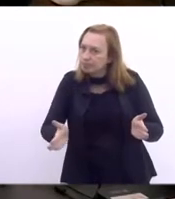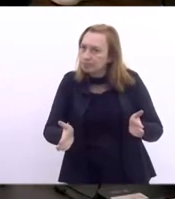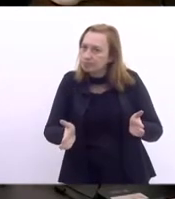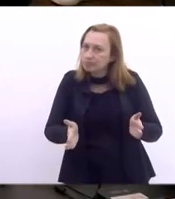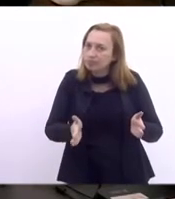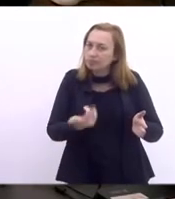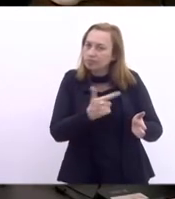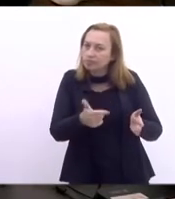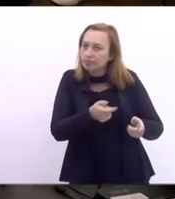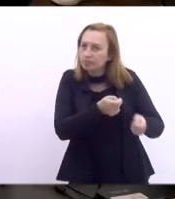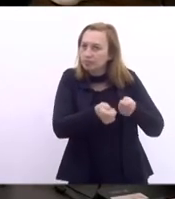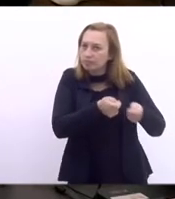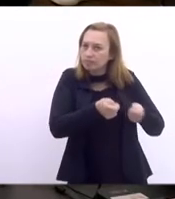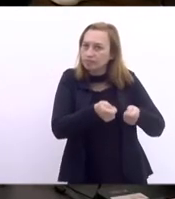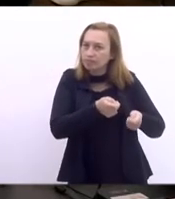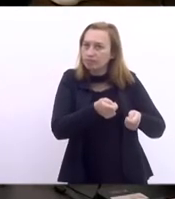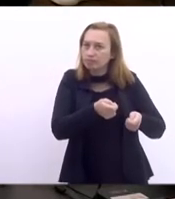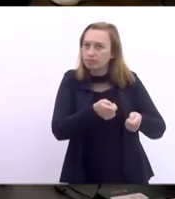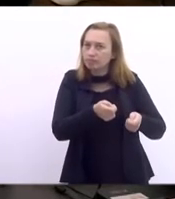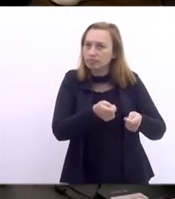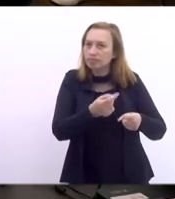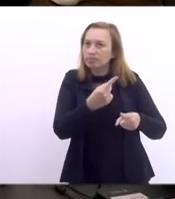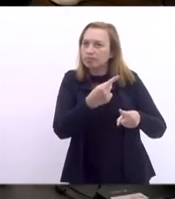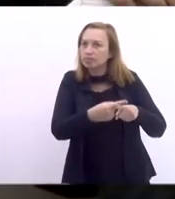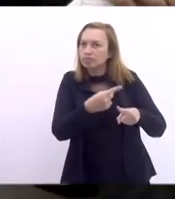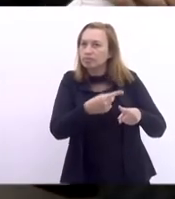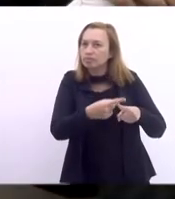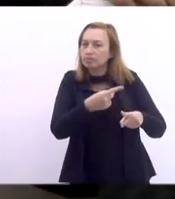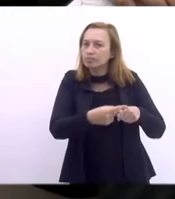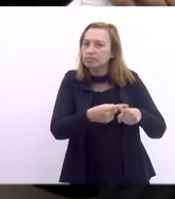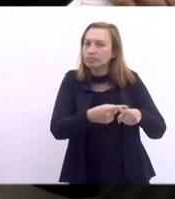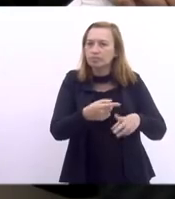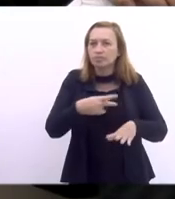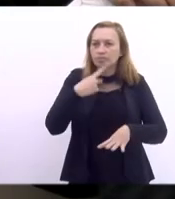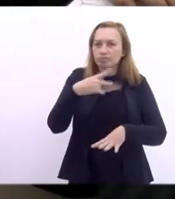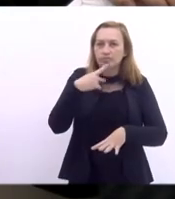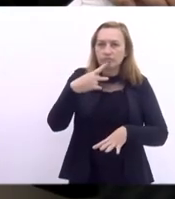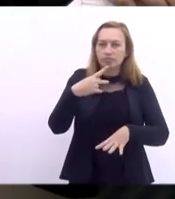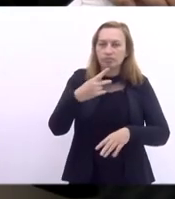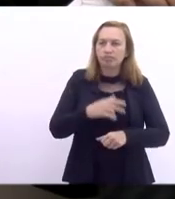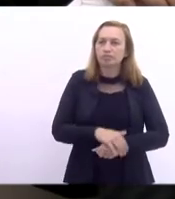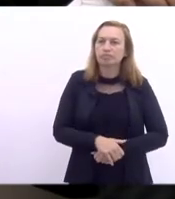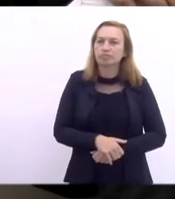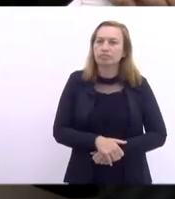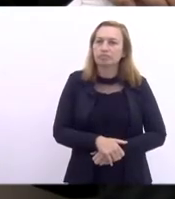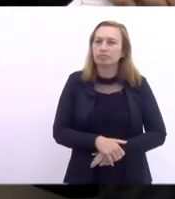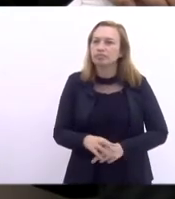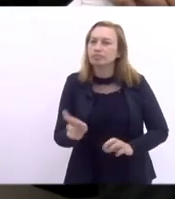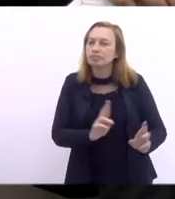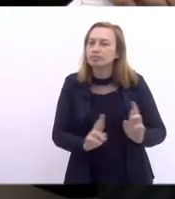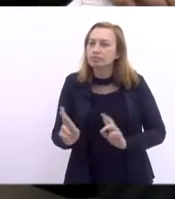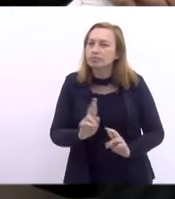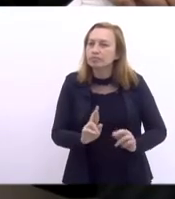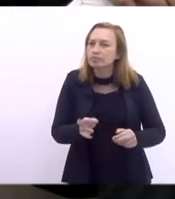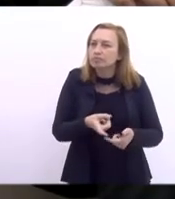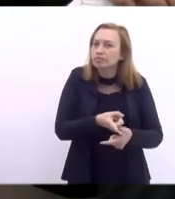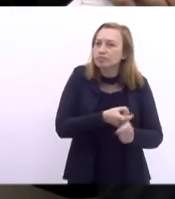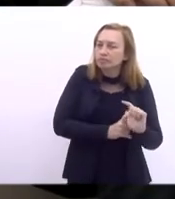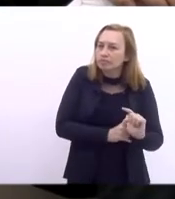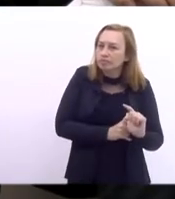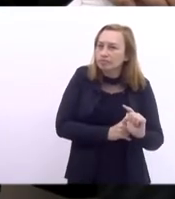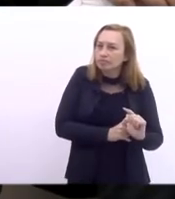descontrolada então é porque que a senhora tô enfatizam nesse ponto de vista Porque em relação a dívida